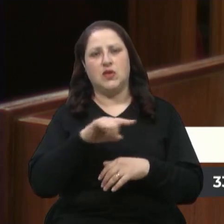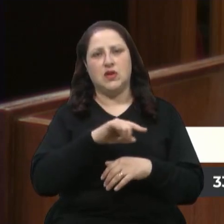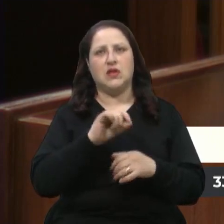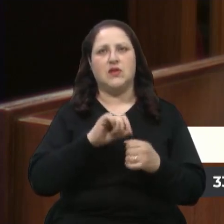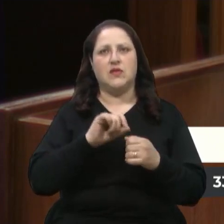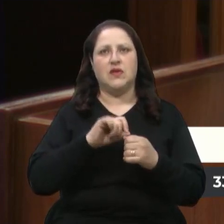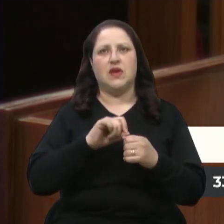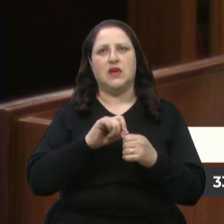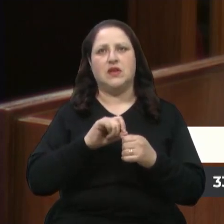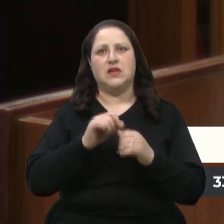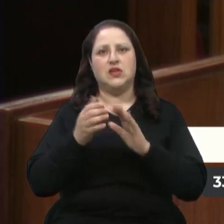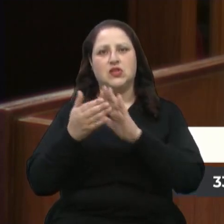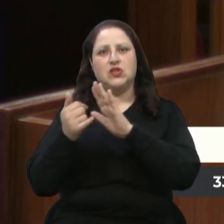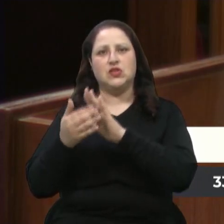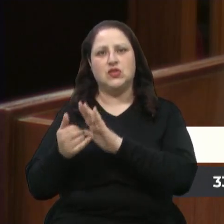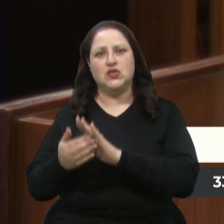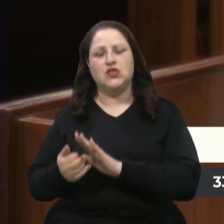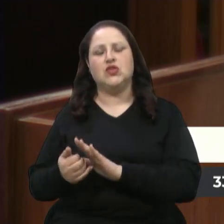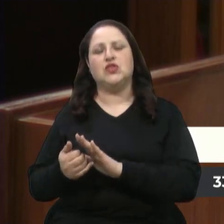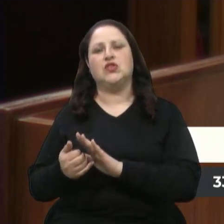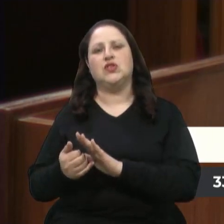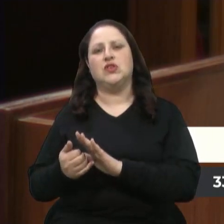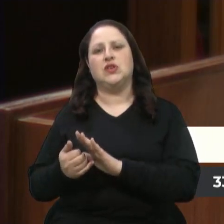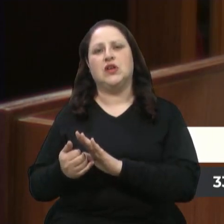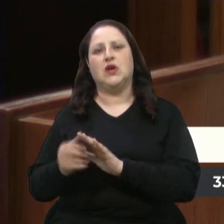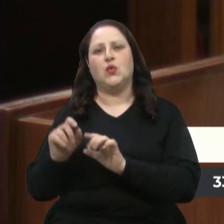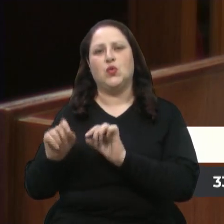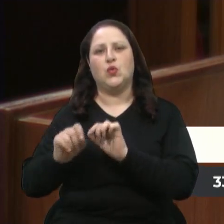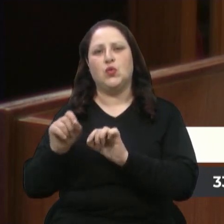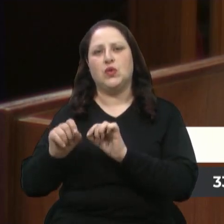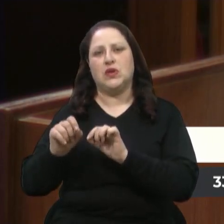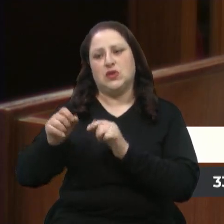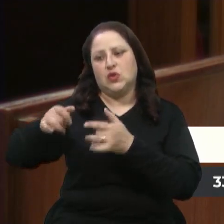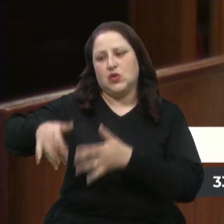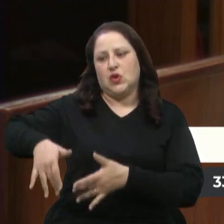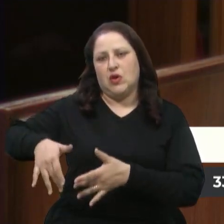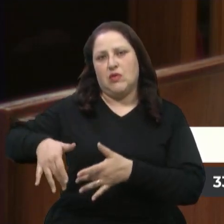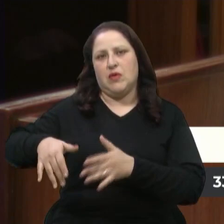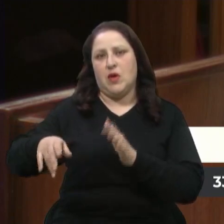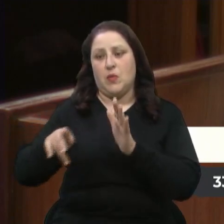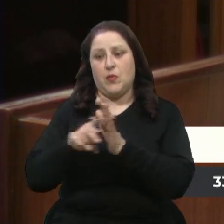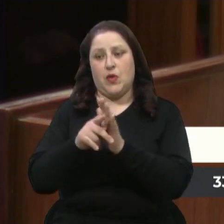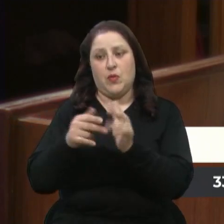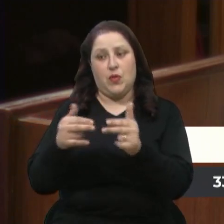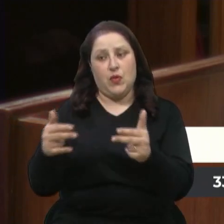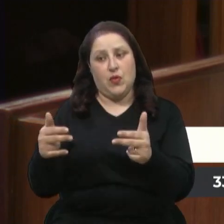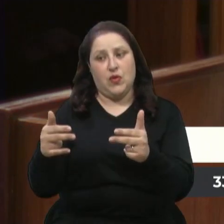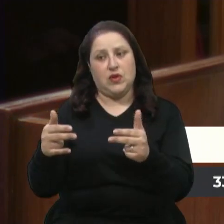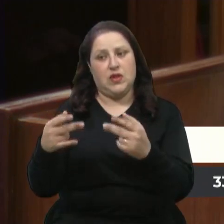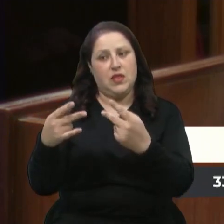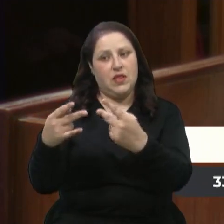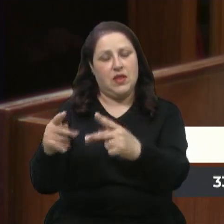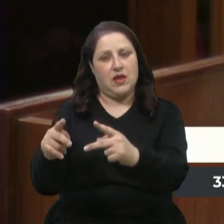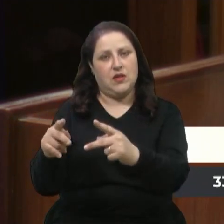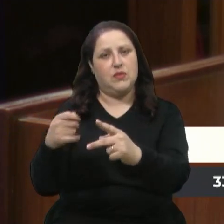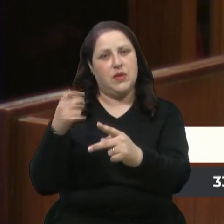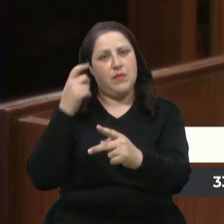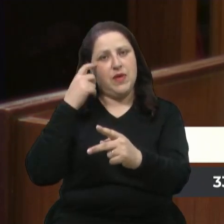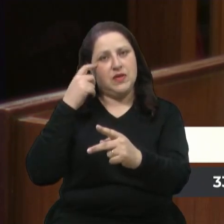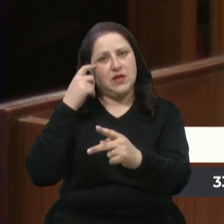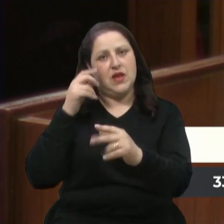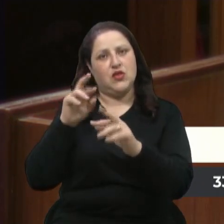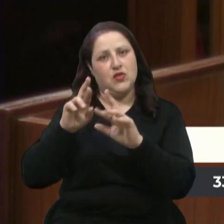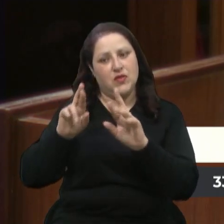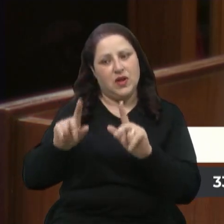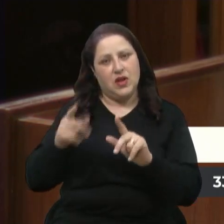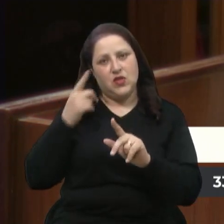remoção dos entulhos e não dos pertences. Que a gente tem que pensar o que é entulho, o que é lixo e o que é